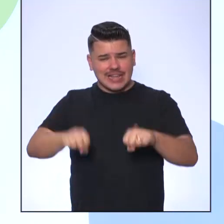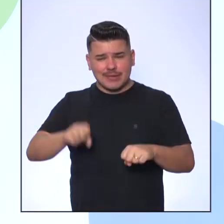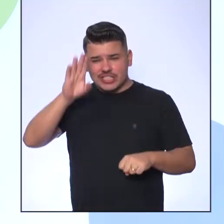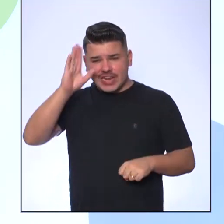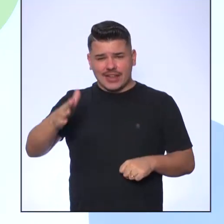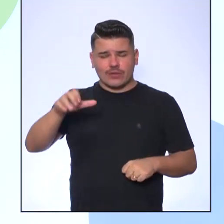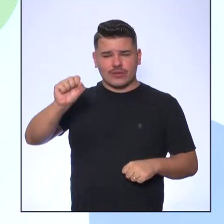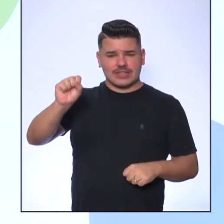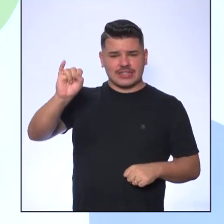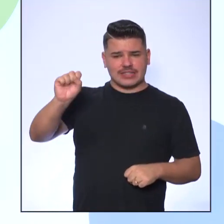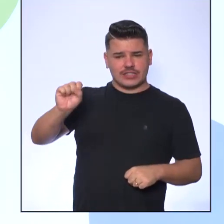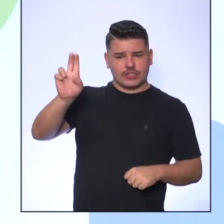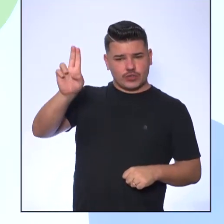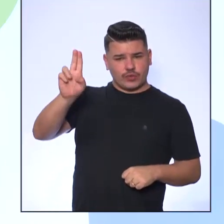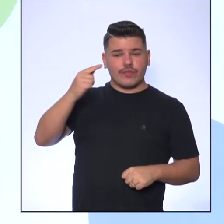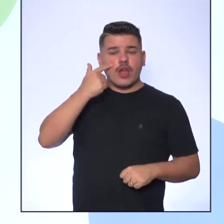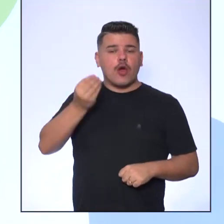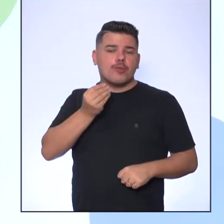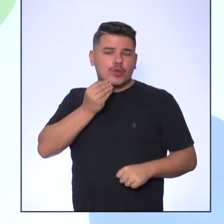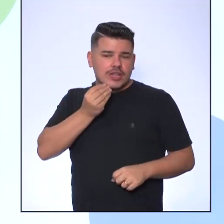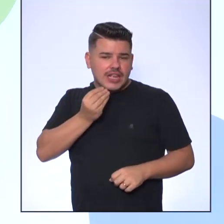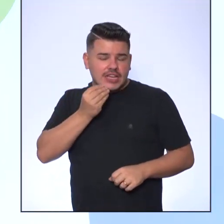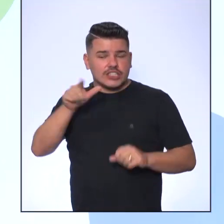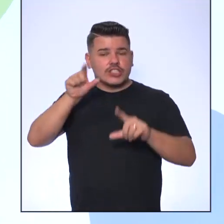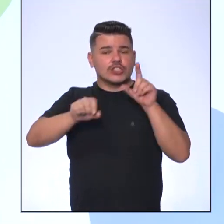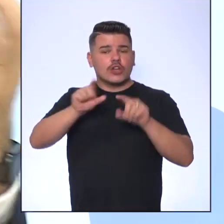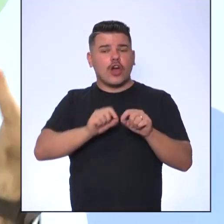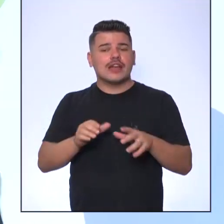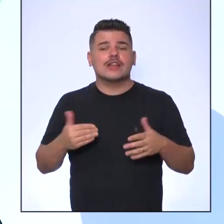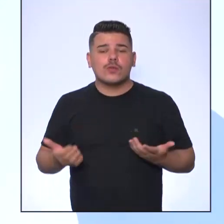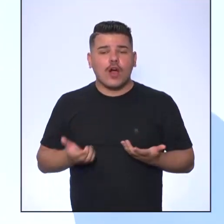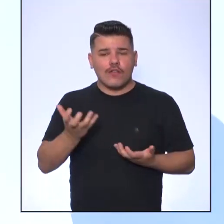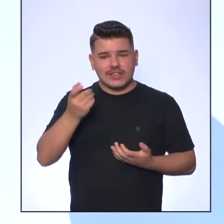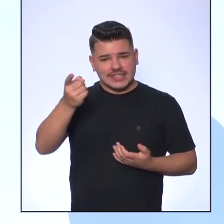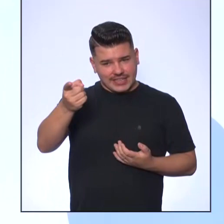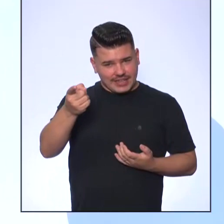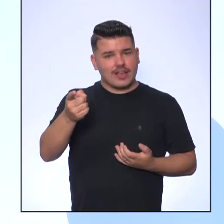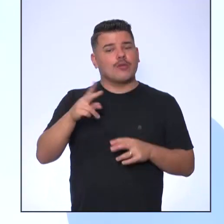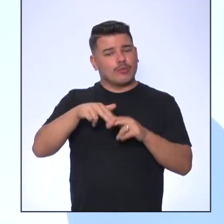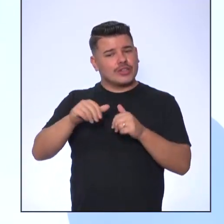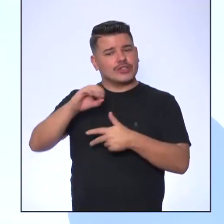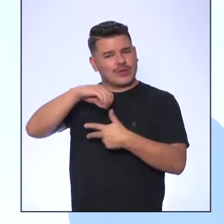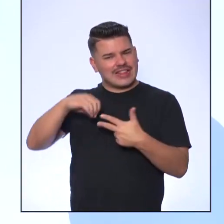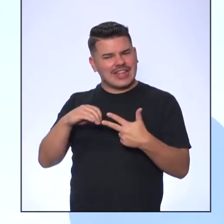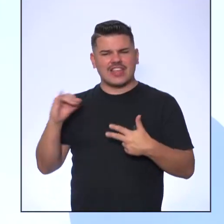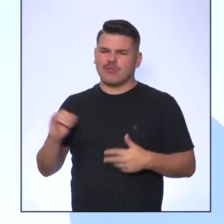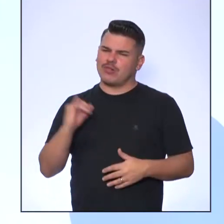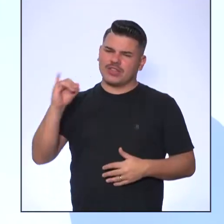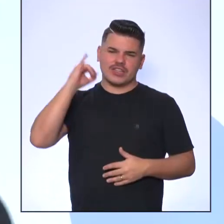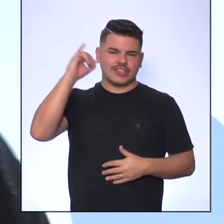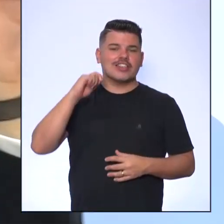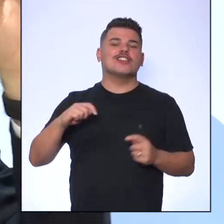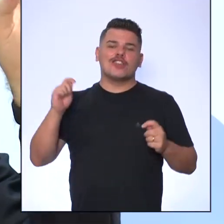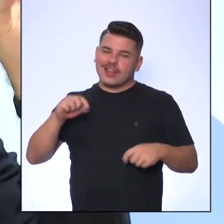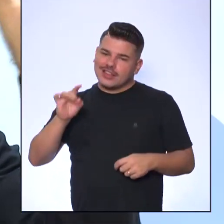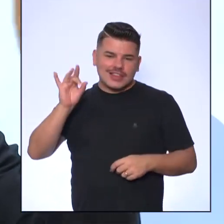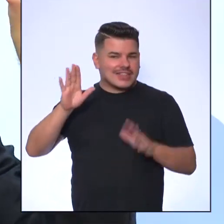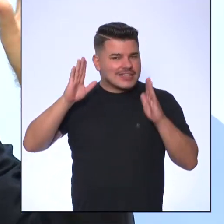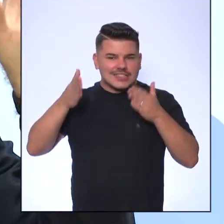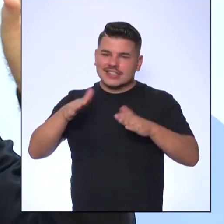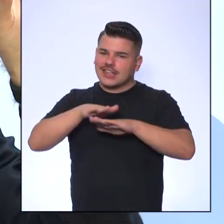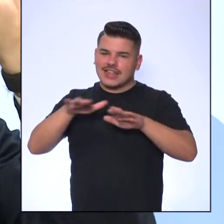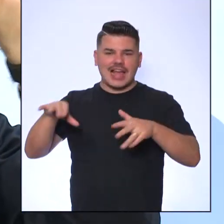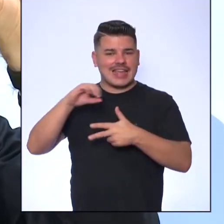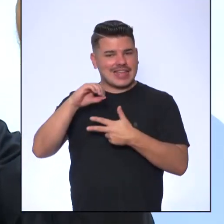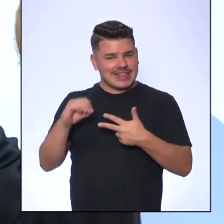para possibilidades. Então você escolhe o curso que você quer, por isso que o Enem é tão importante, porque isso só faz com o Enem. O Enem